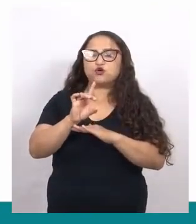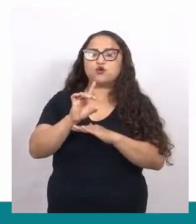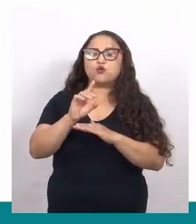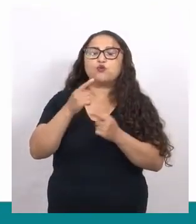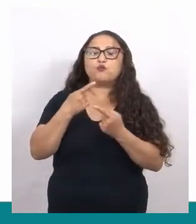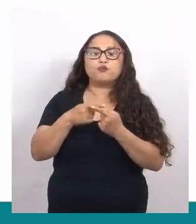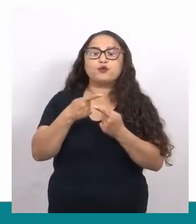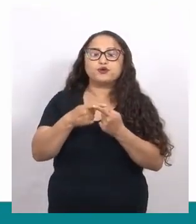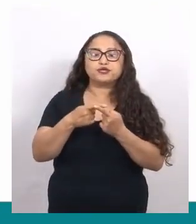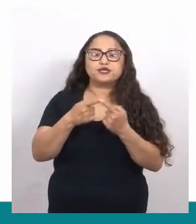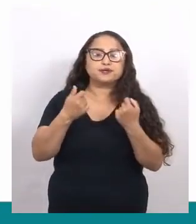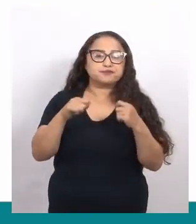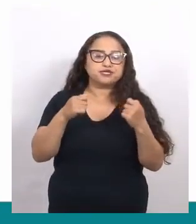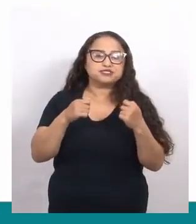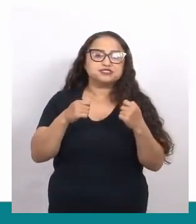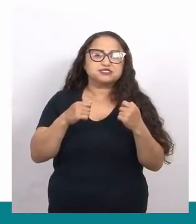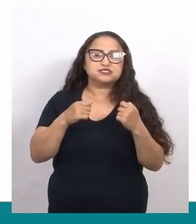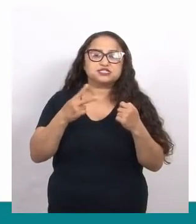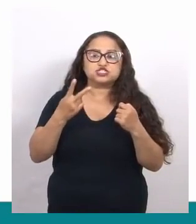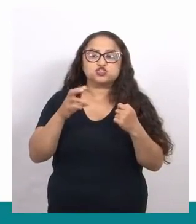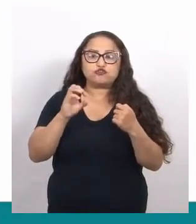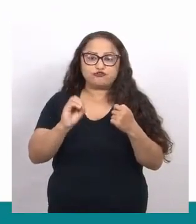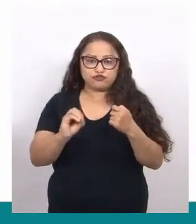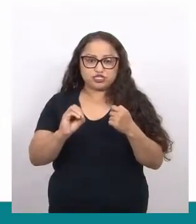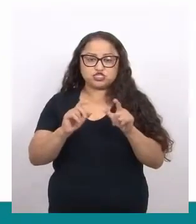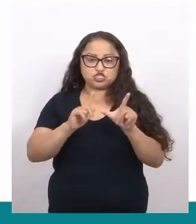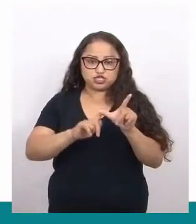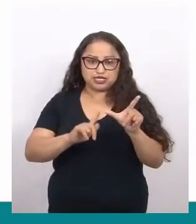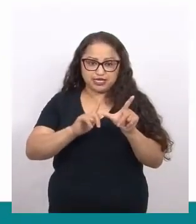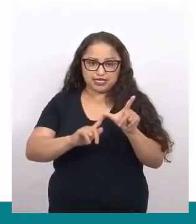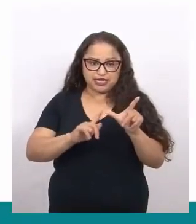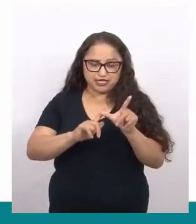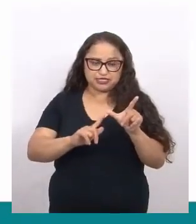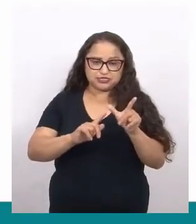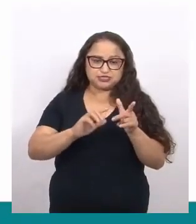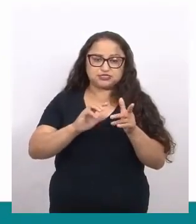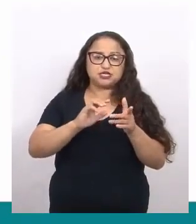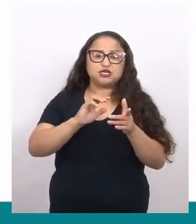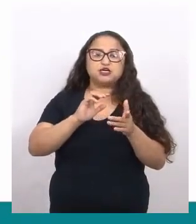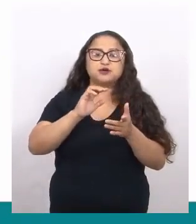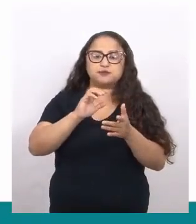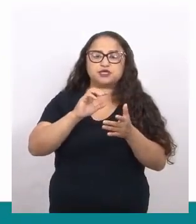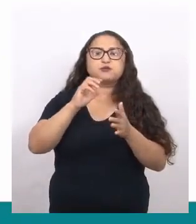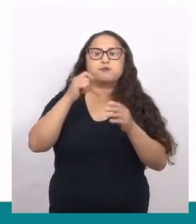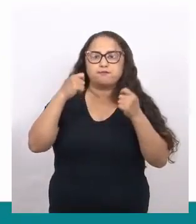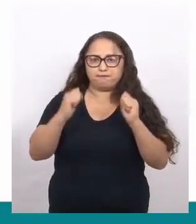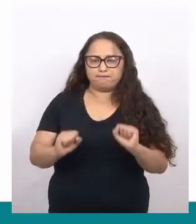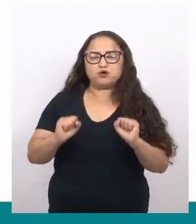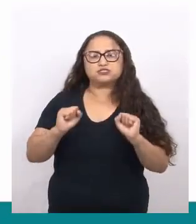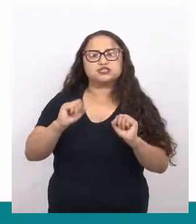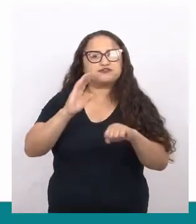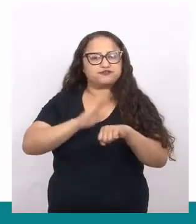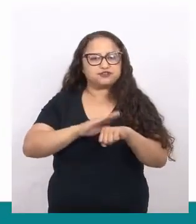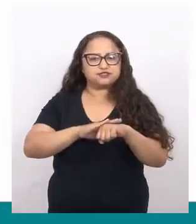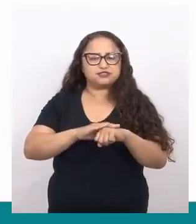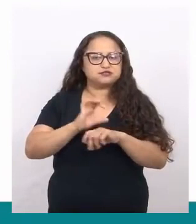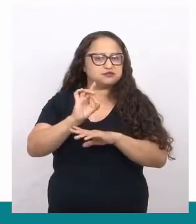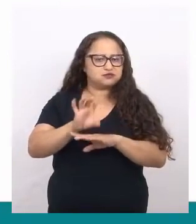aí, precisa de pelo menos 20 caracteres para o sistema confirmar, permitir que vocês confirmem, e basta